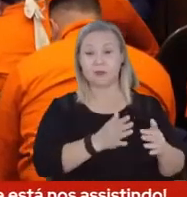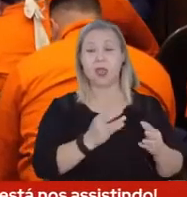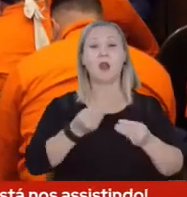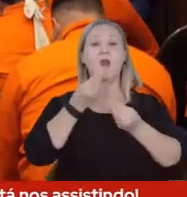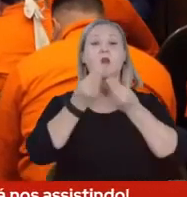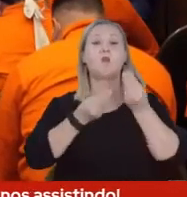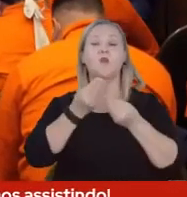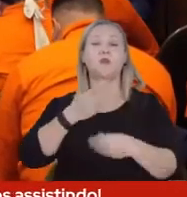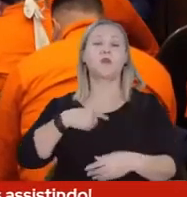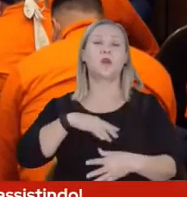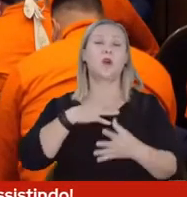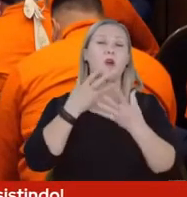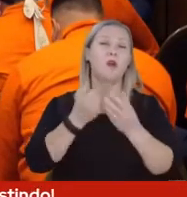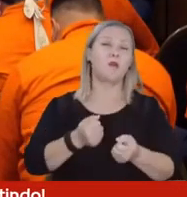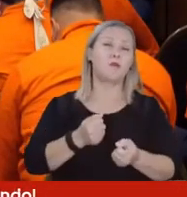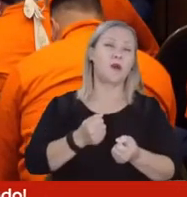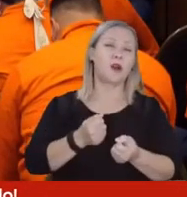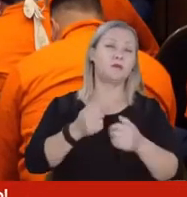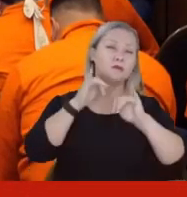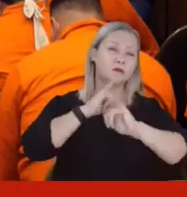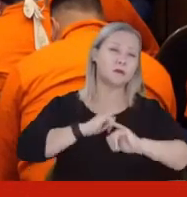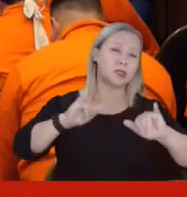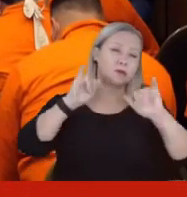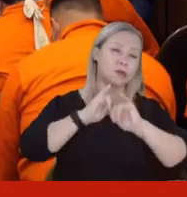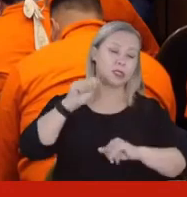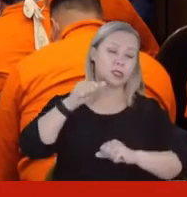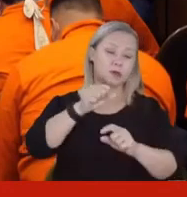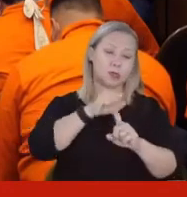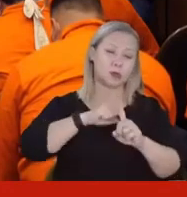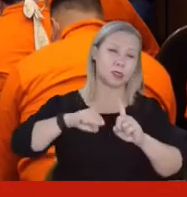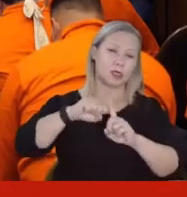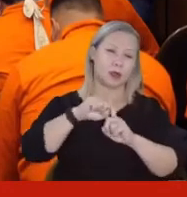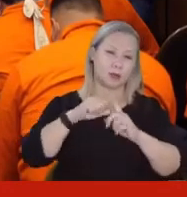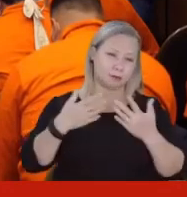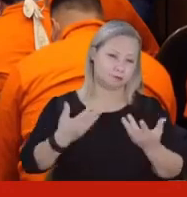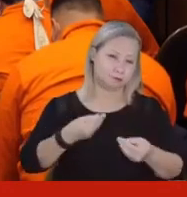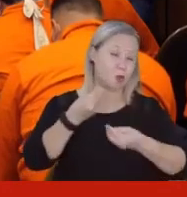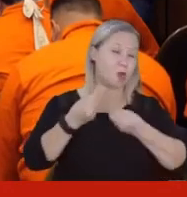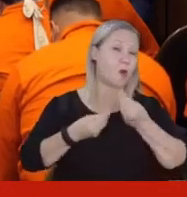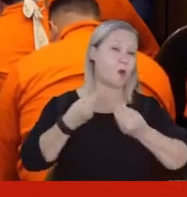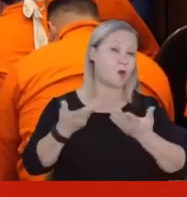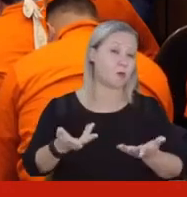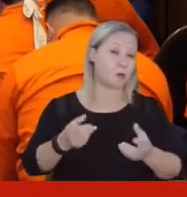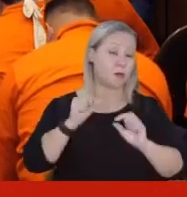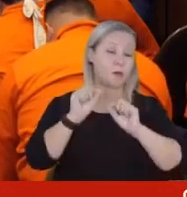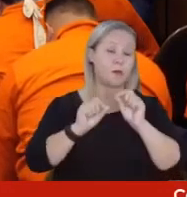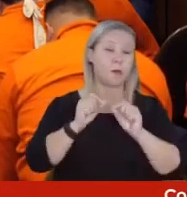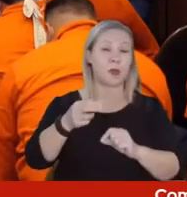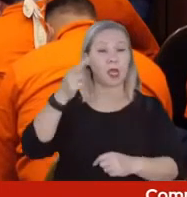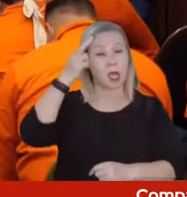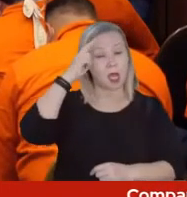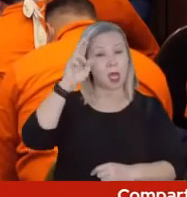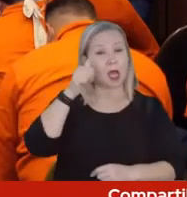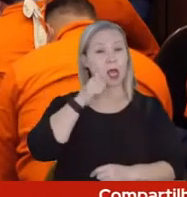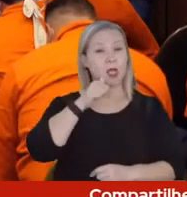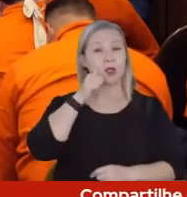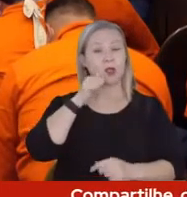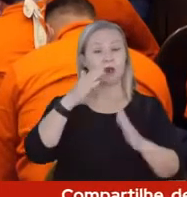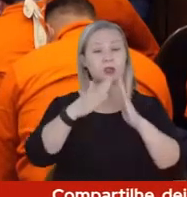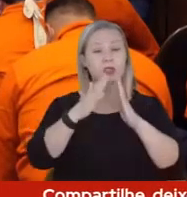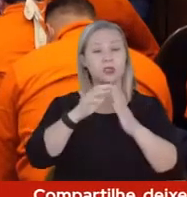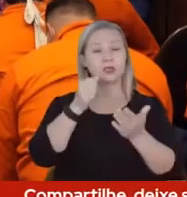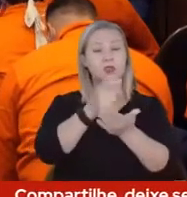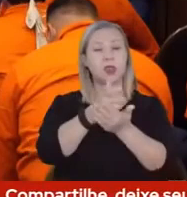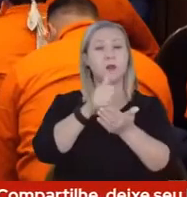transmitir isso para a sociedade? Para aquela dona de casa que hoje paga lá os seus R$150